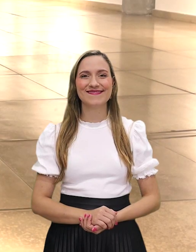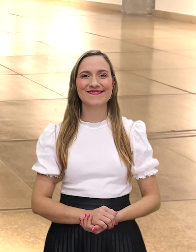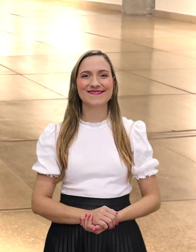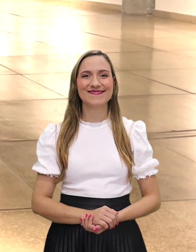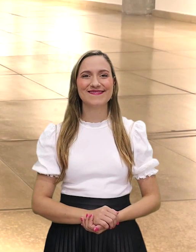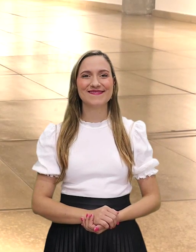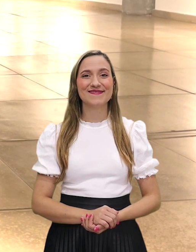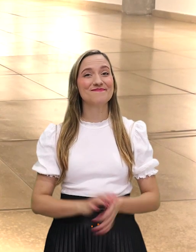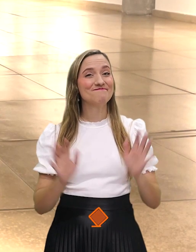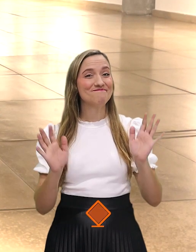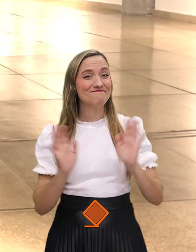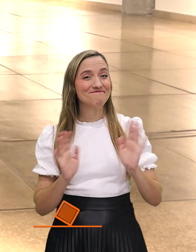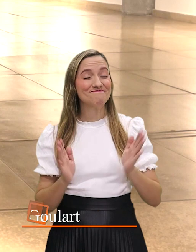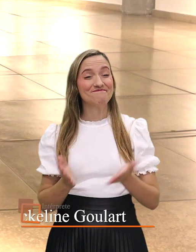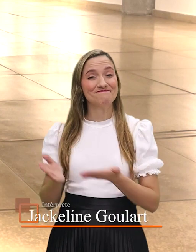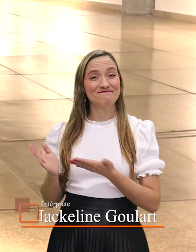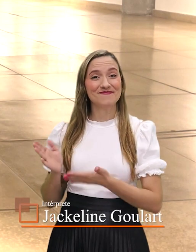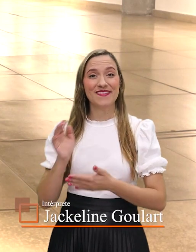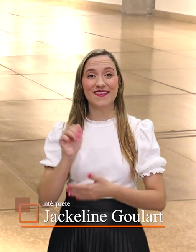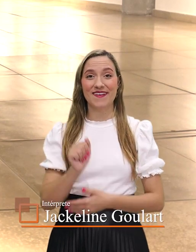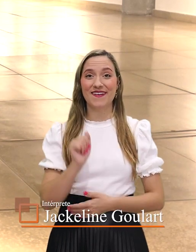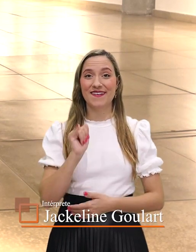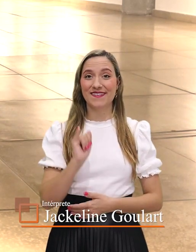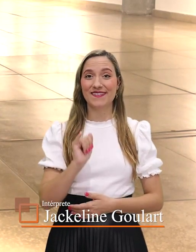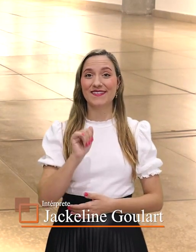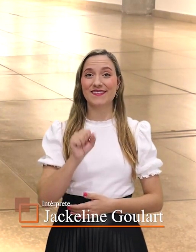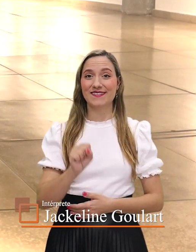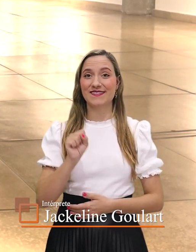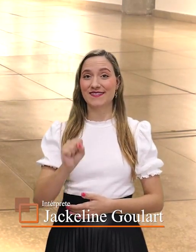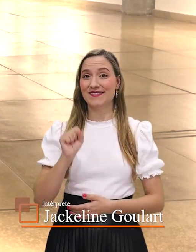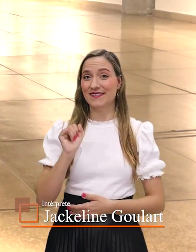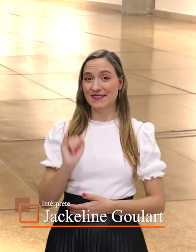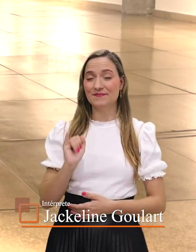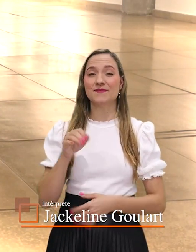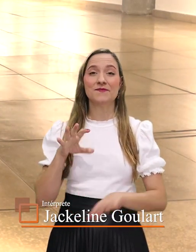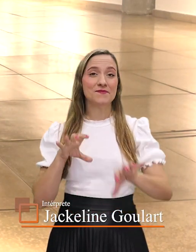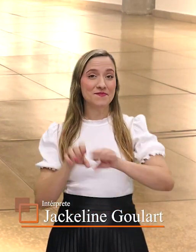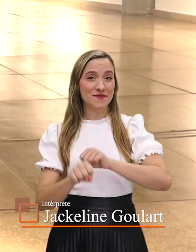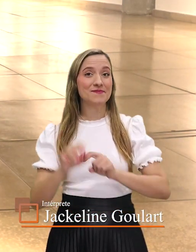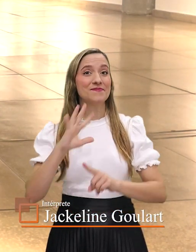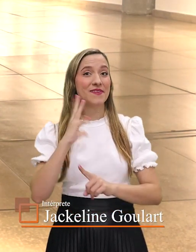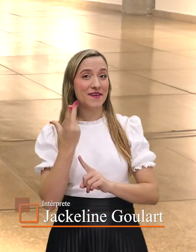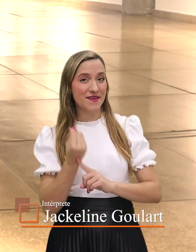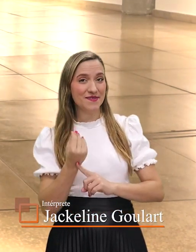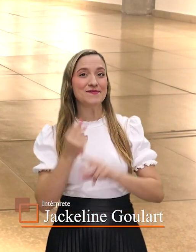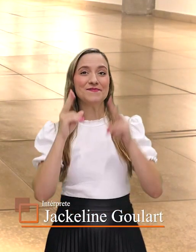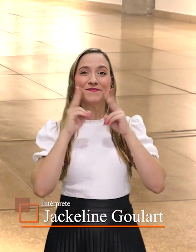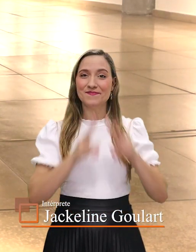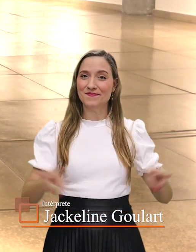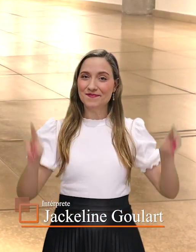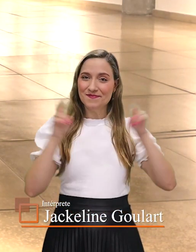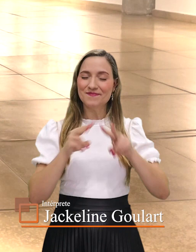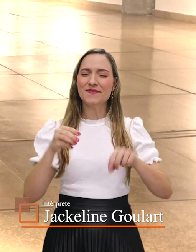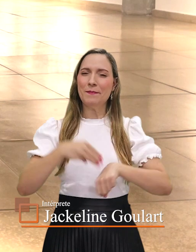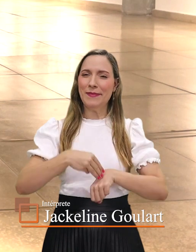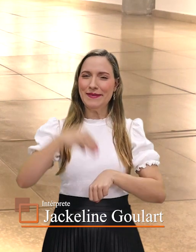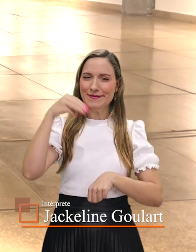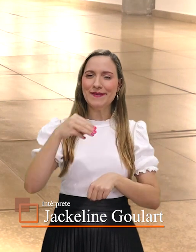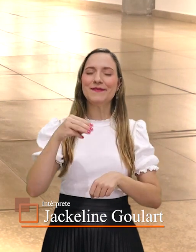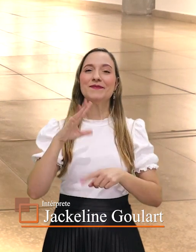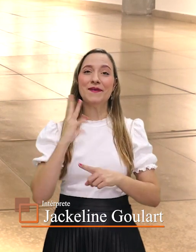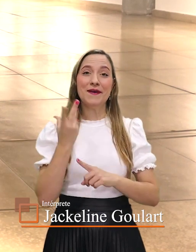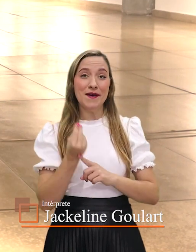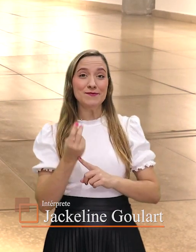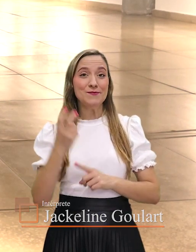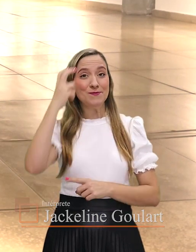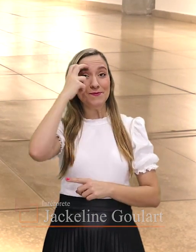Meu nome é Aice, eu sou formada em artes visuais, tenho mestrado em arte e cultura visual pela Faculdade de